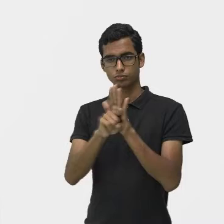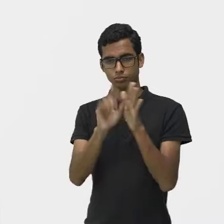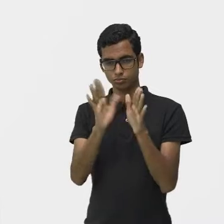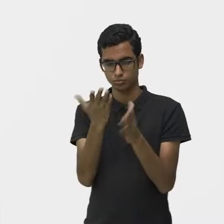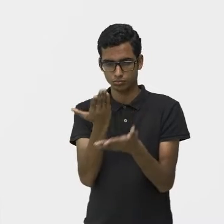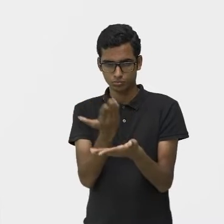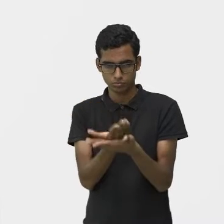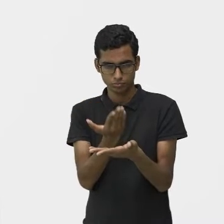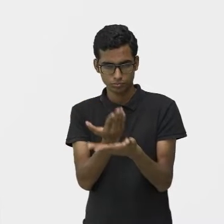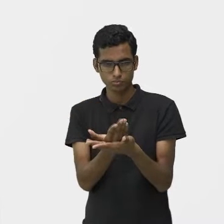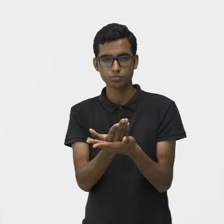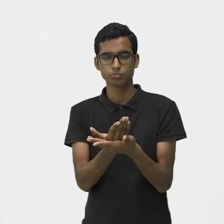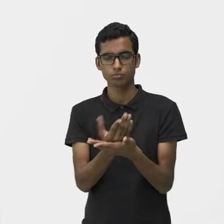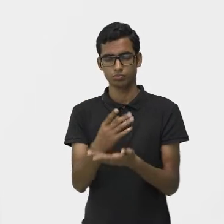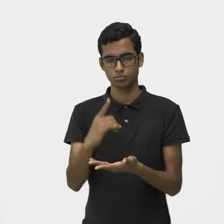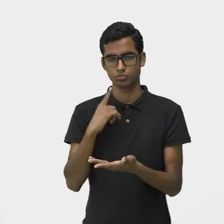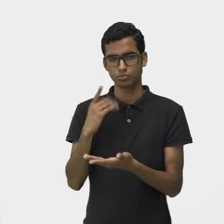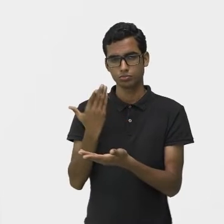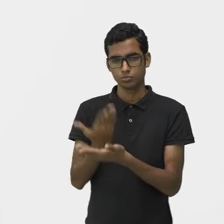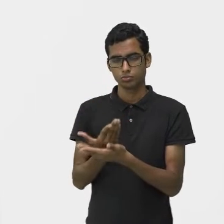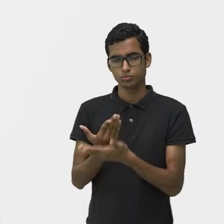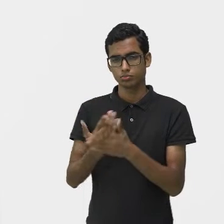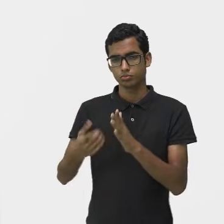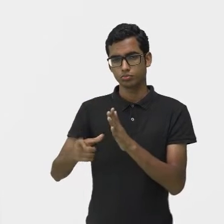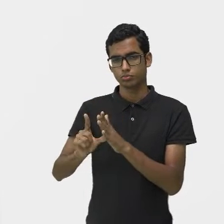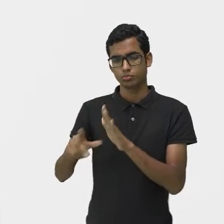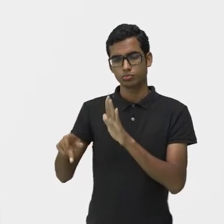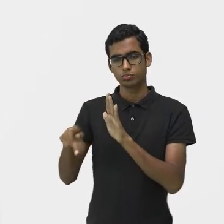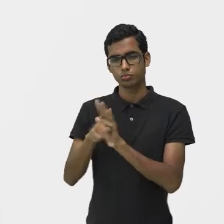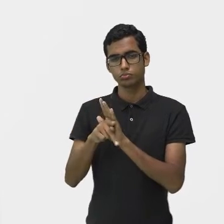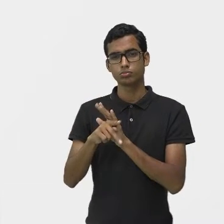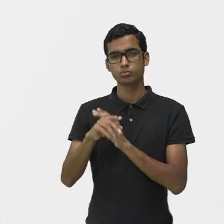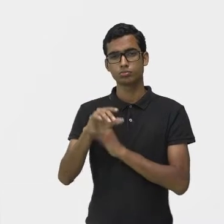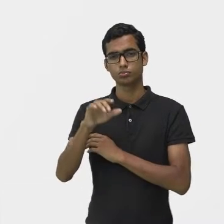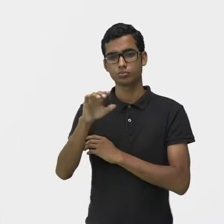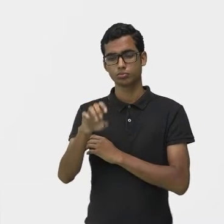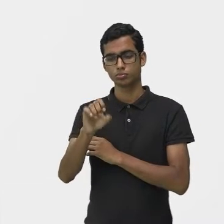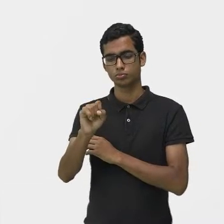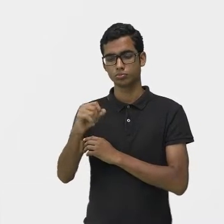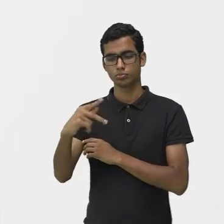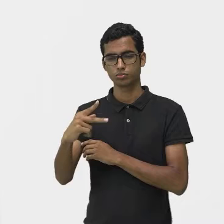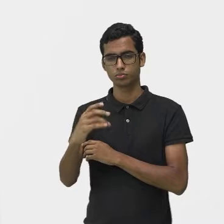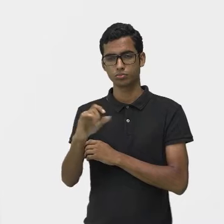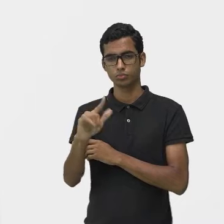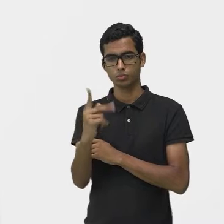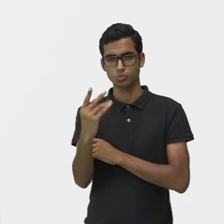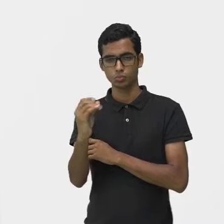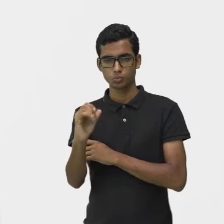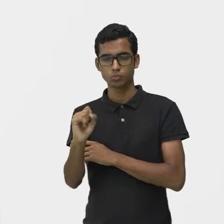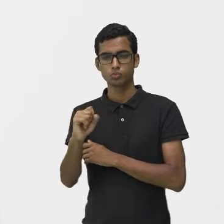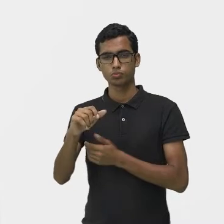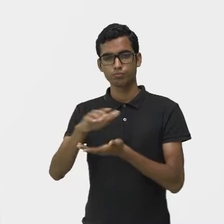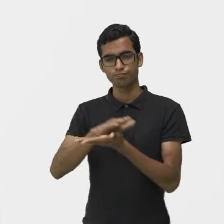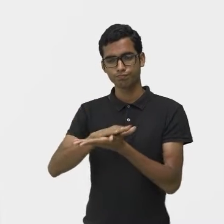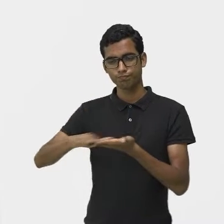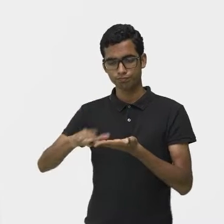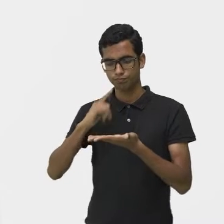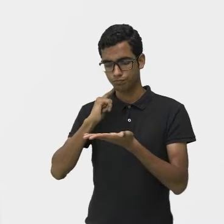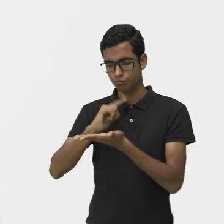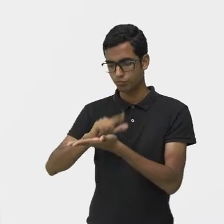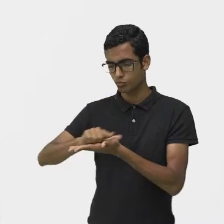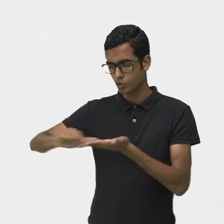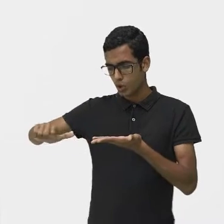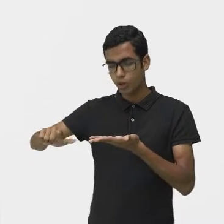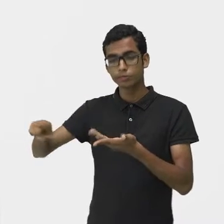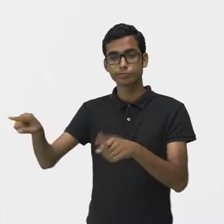estudadas quando nós tivemos aí as aulas de espelhos planos, por exemplo, também se aplicam aos